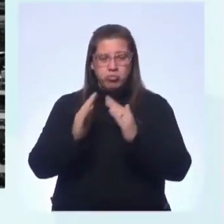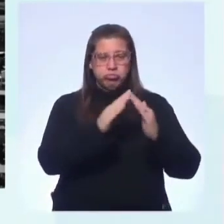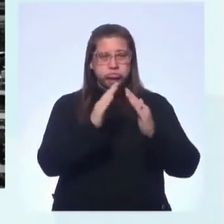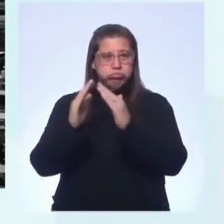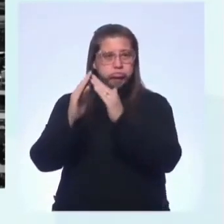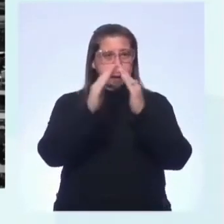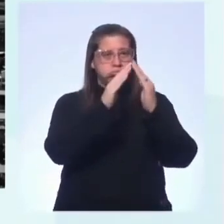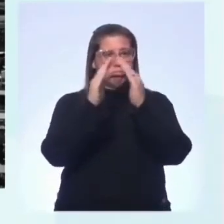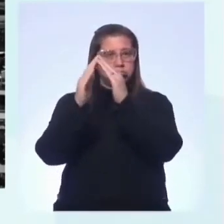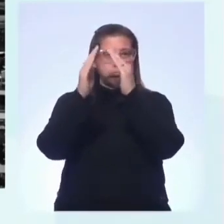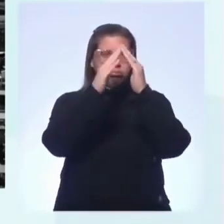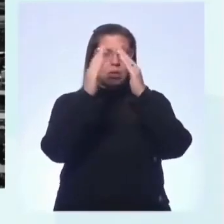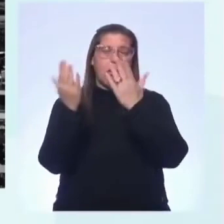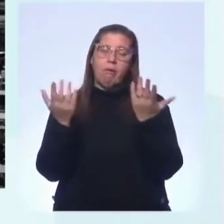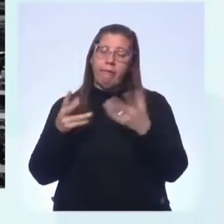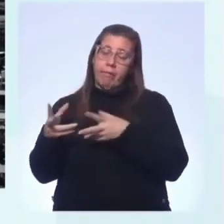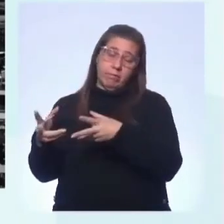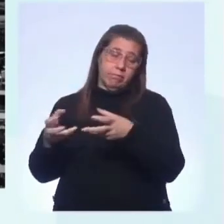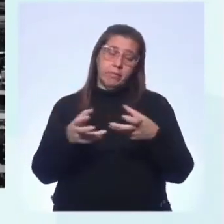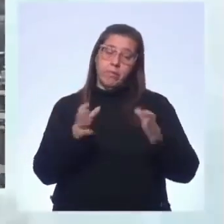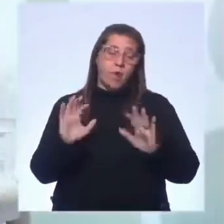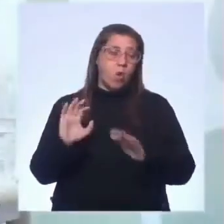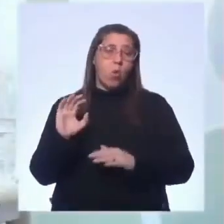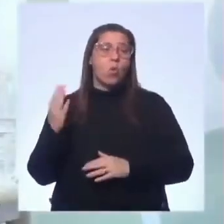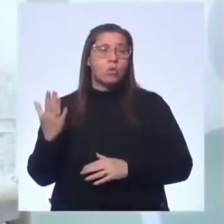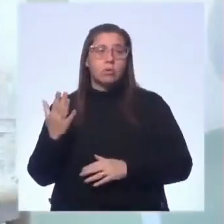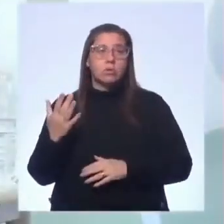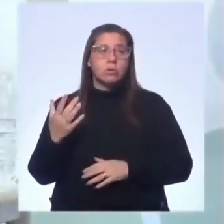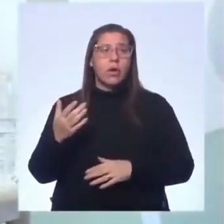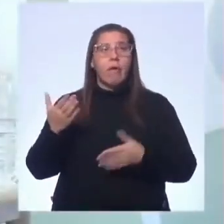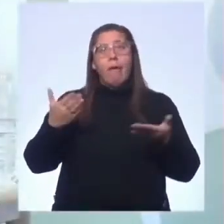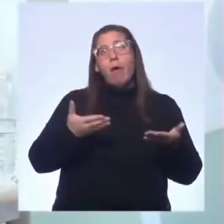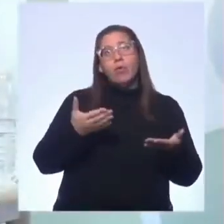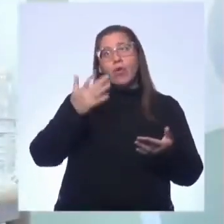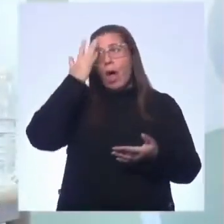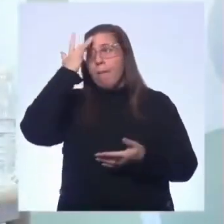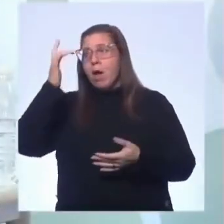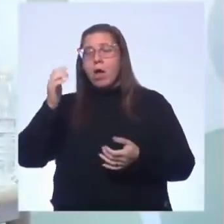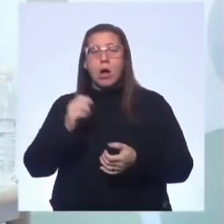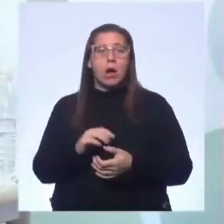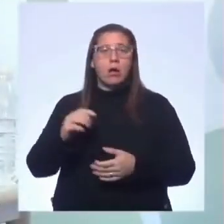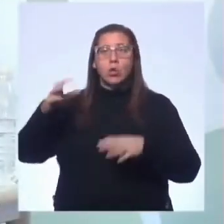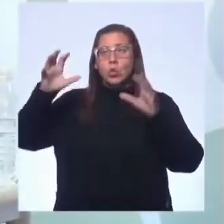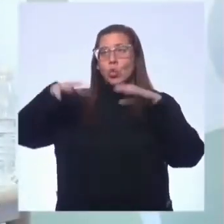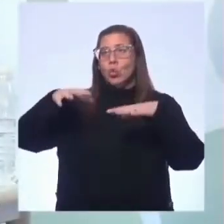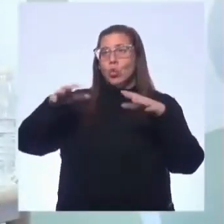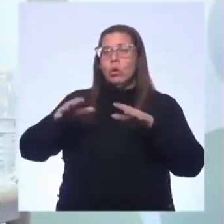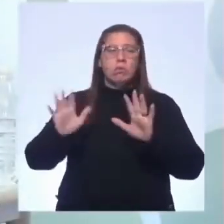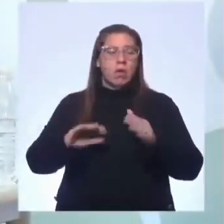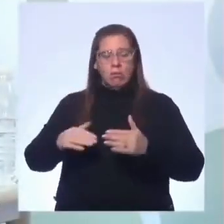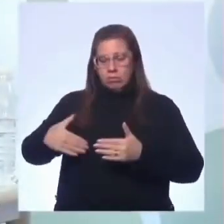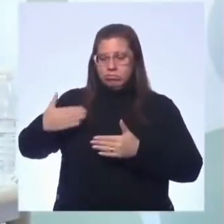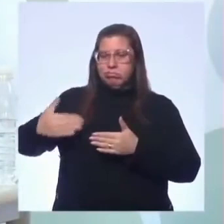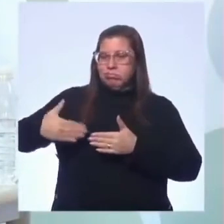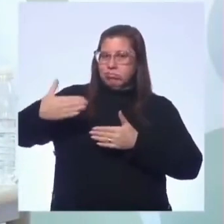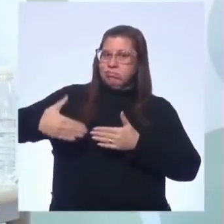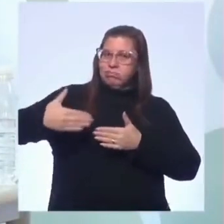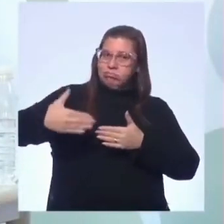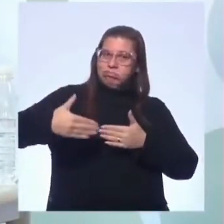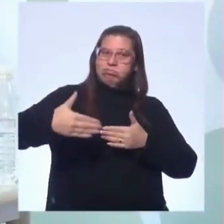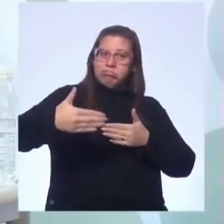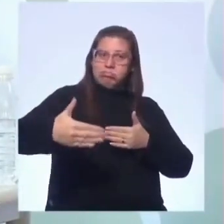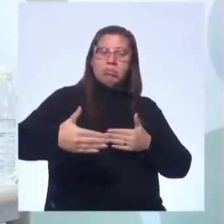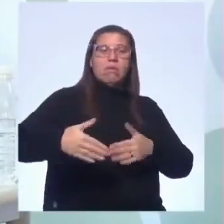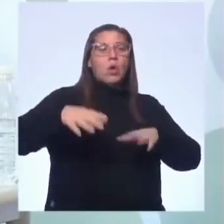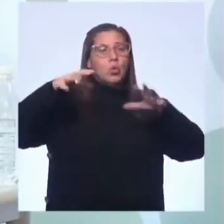então logicamente, né, não vai acontecer logicamente de um dia para o outro, na primeira chuva. Isso aí vai ser um acúmulo, né?